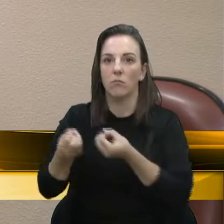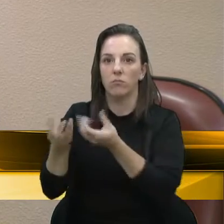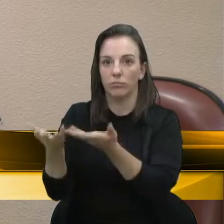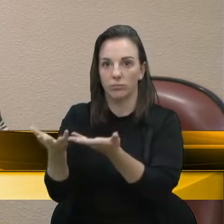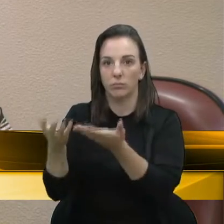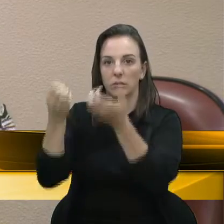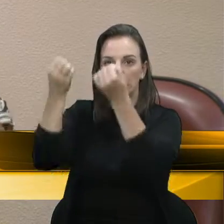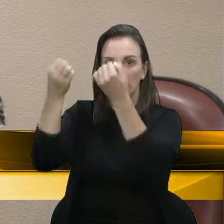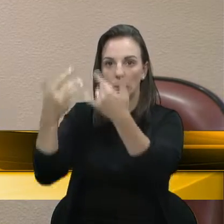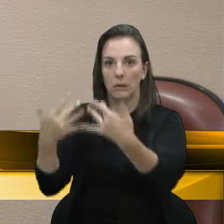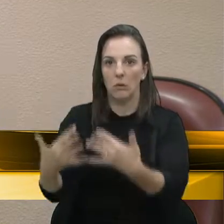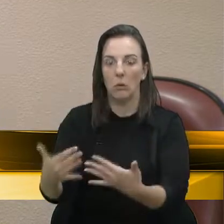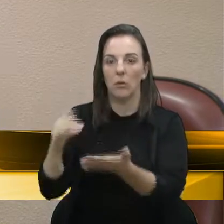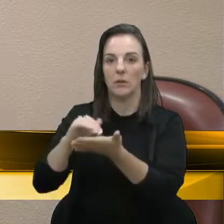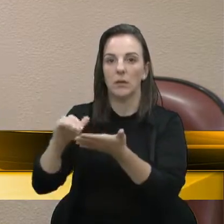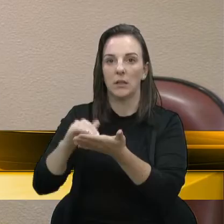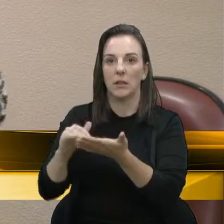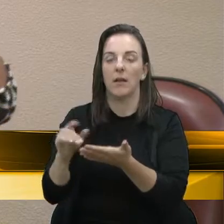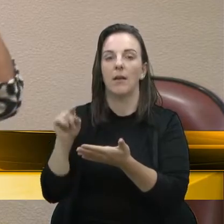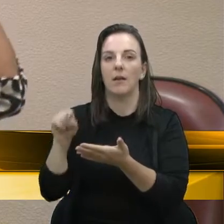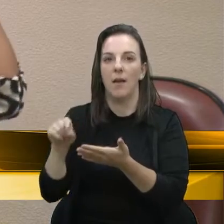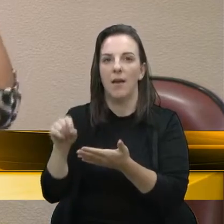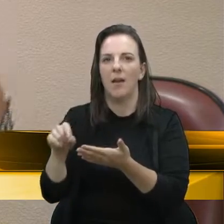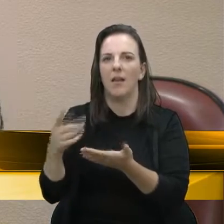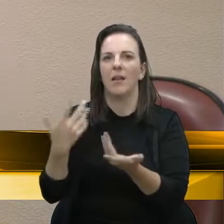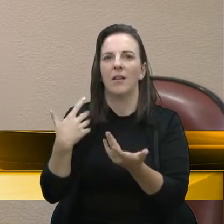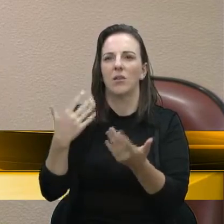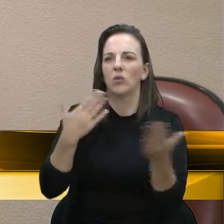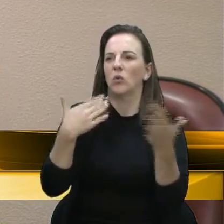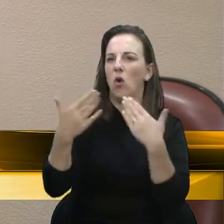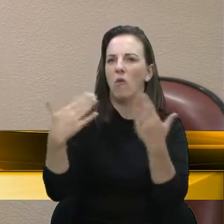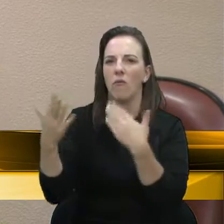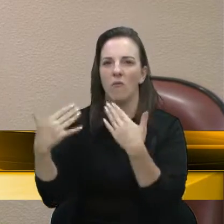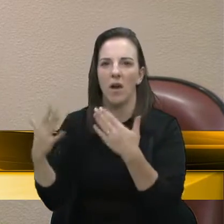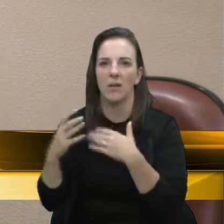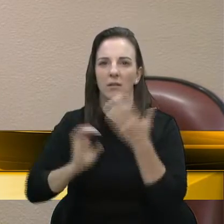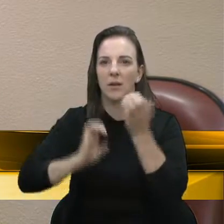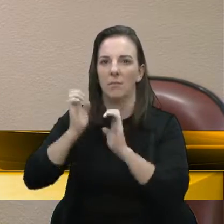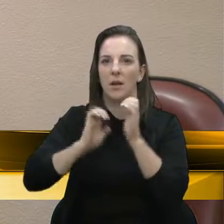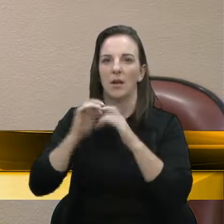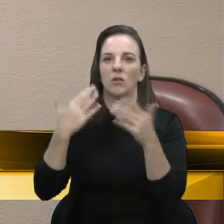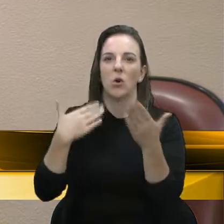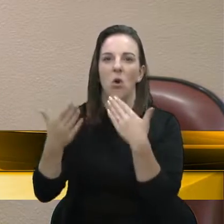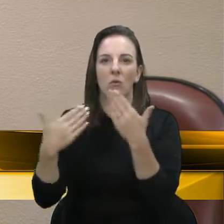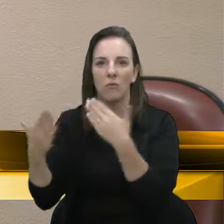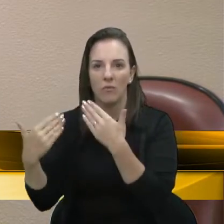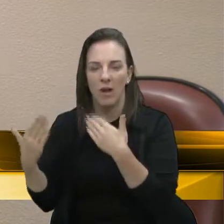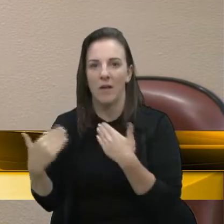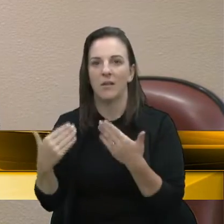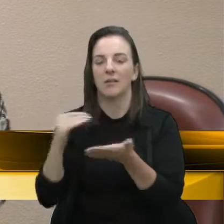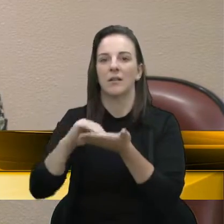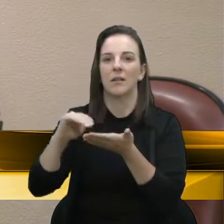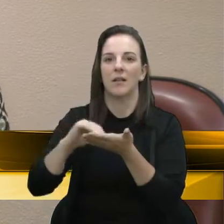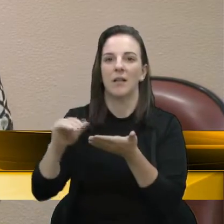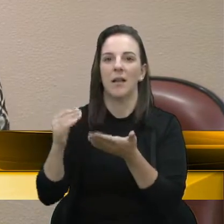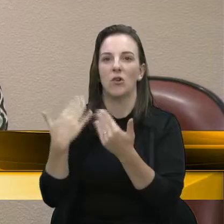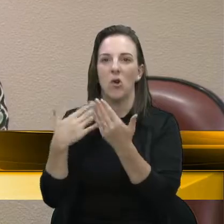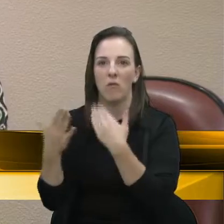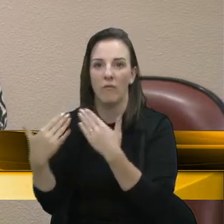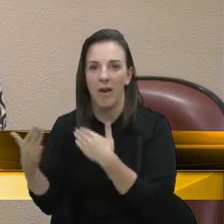sentidos. Conversou com as empresas, conversou com empresários, pediu para os hospitais, que dificilmente têm cilindro porque eles têm os tanques, enfim.